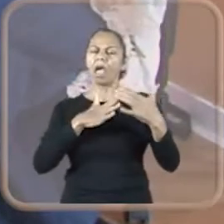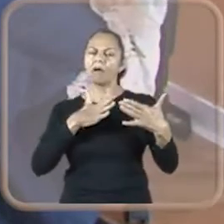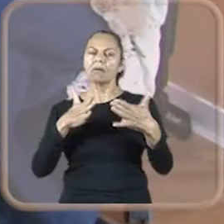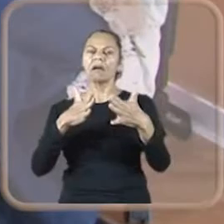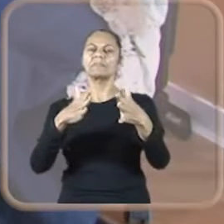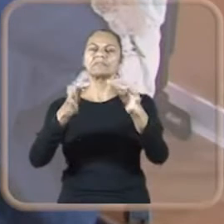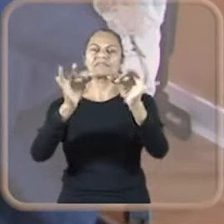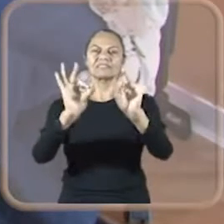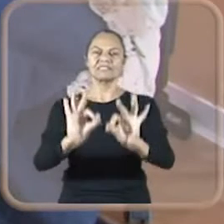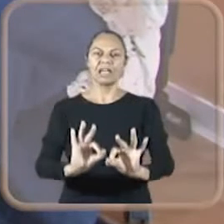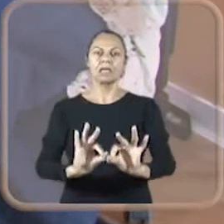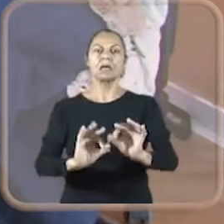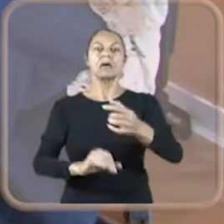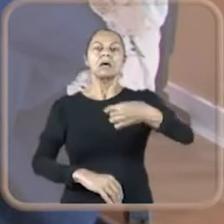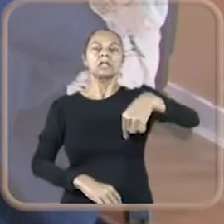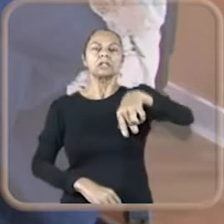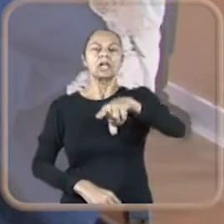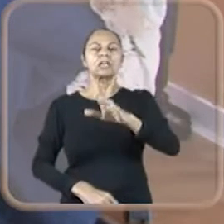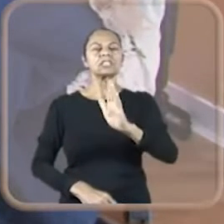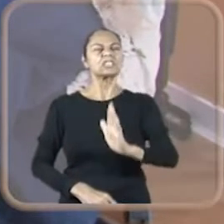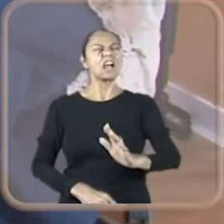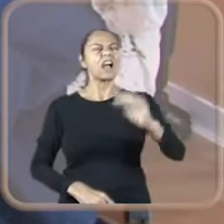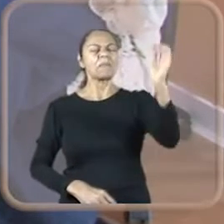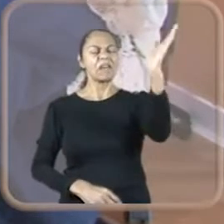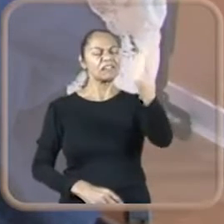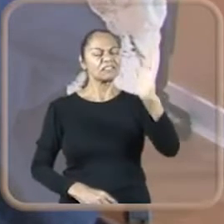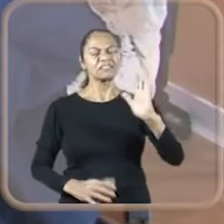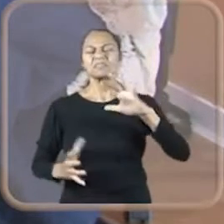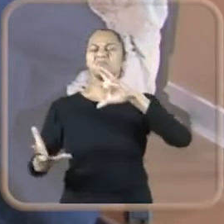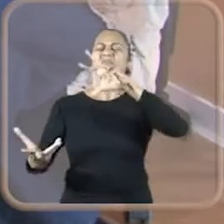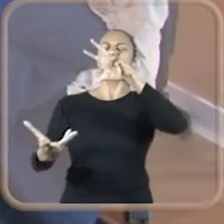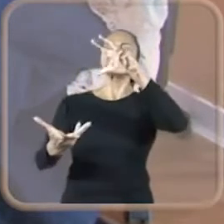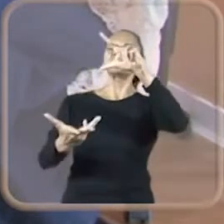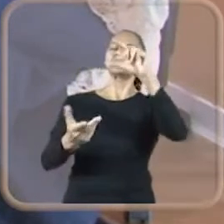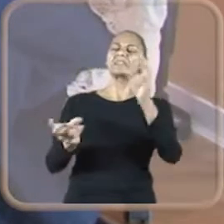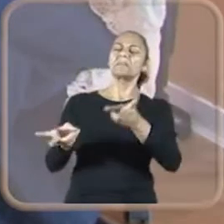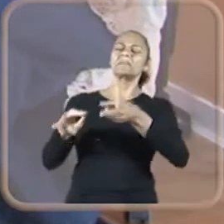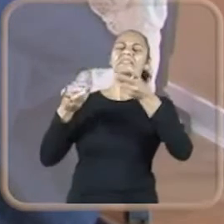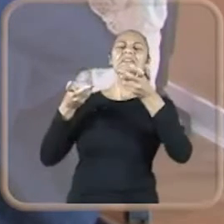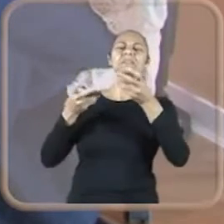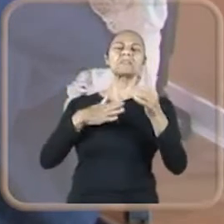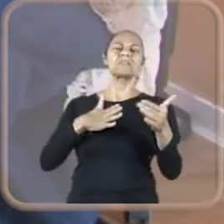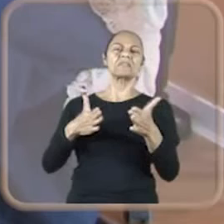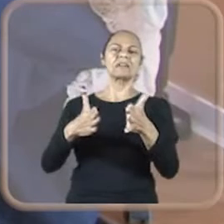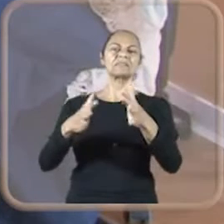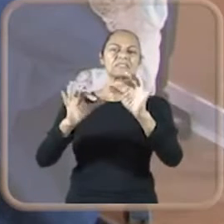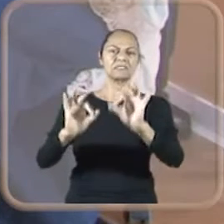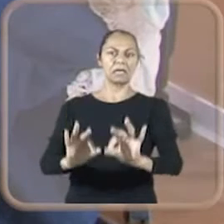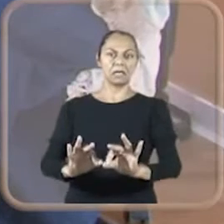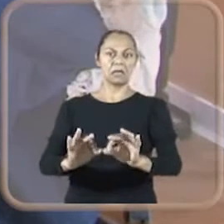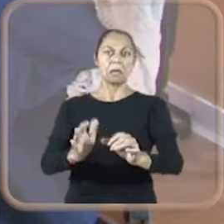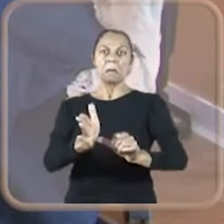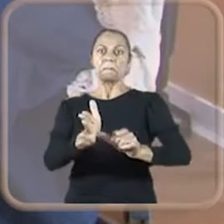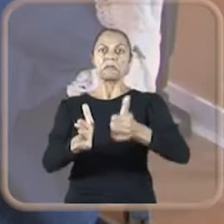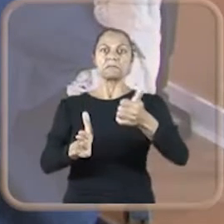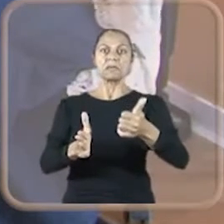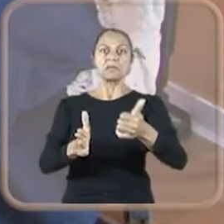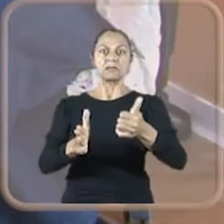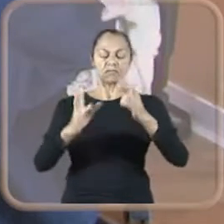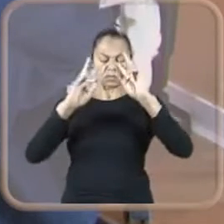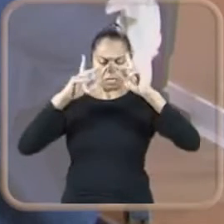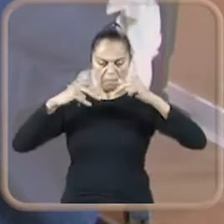que nós sabemos que é o caminho. A gente já vem testando isso no Brasil, no mundo, e a gente sabe que é o caminho. Porque quando você